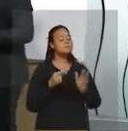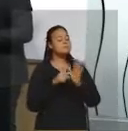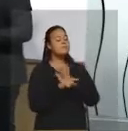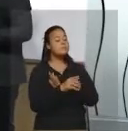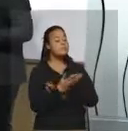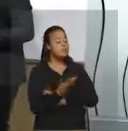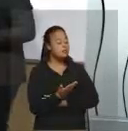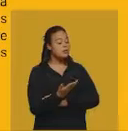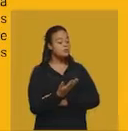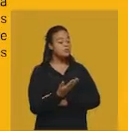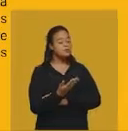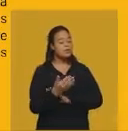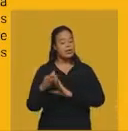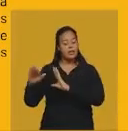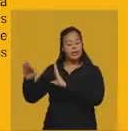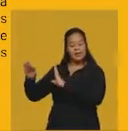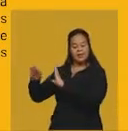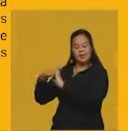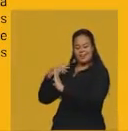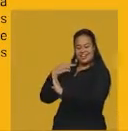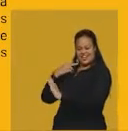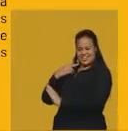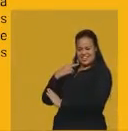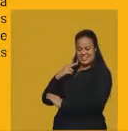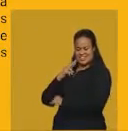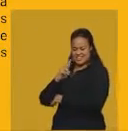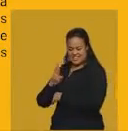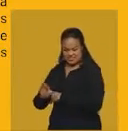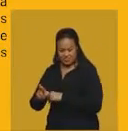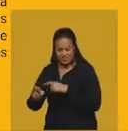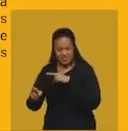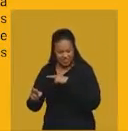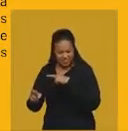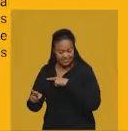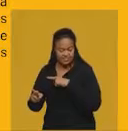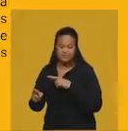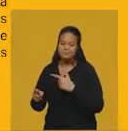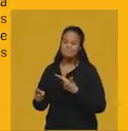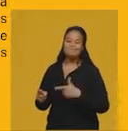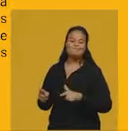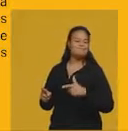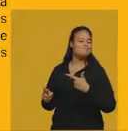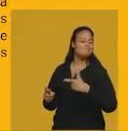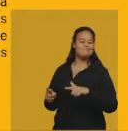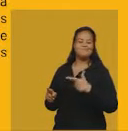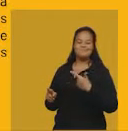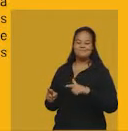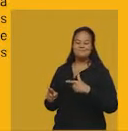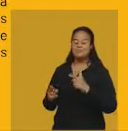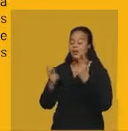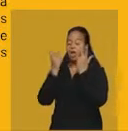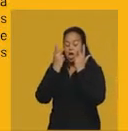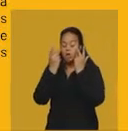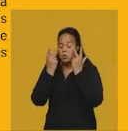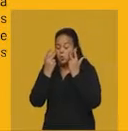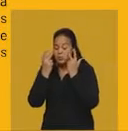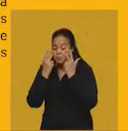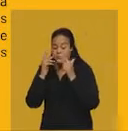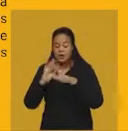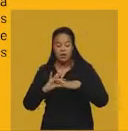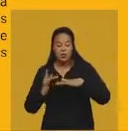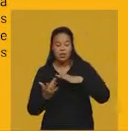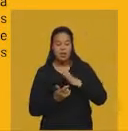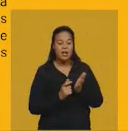Bom, a mensagem não foi respondida e sim, é comum que mensagens transmitidas via aplicativos de